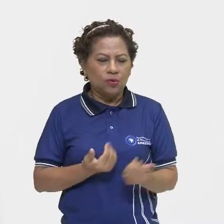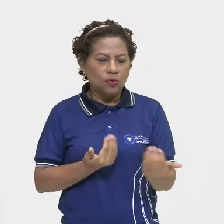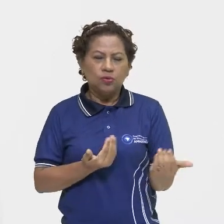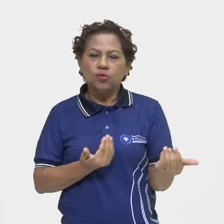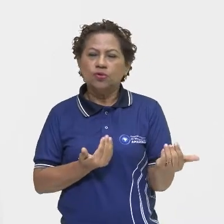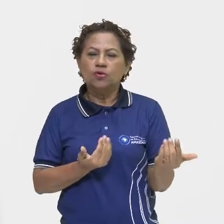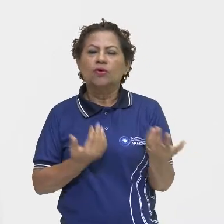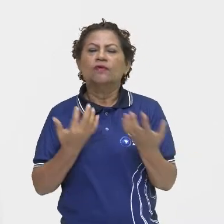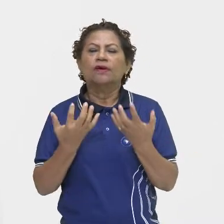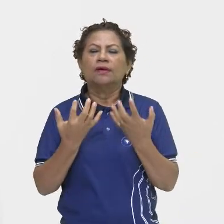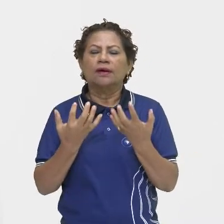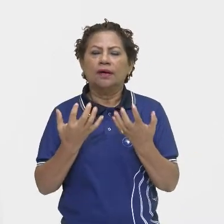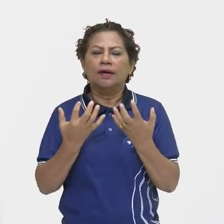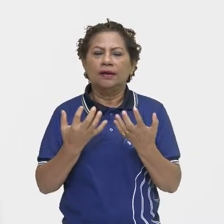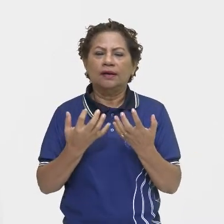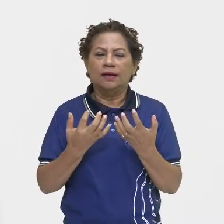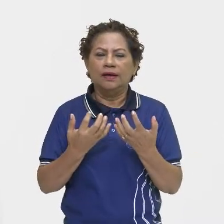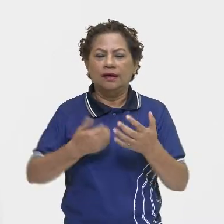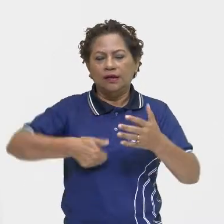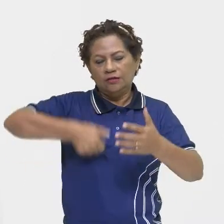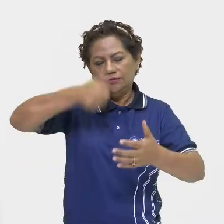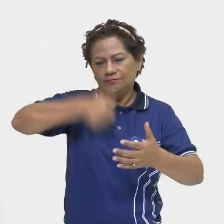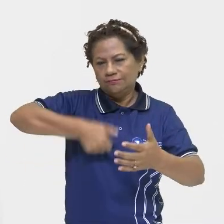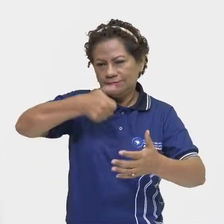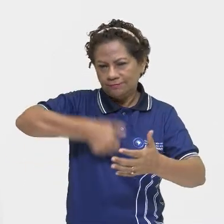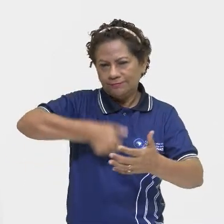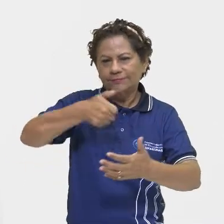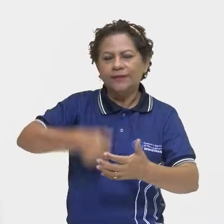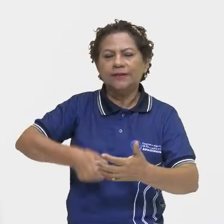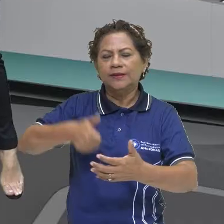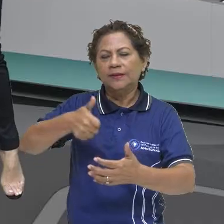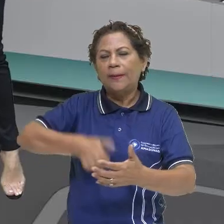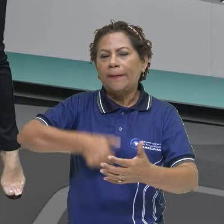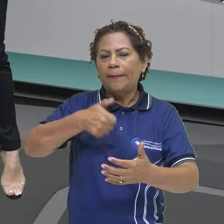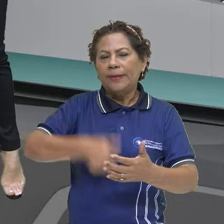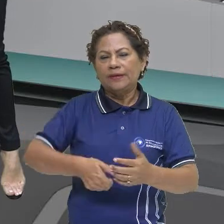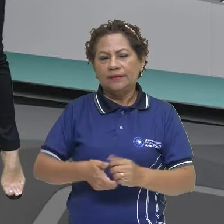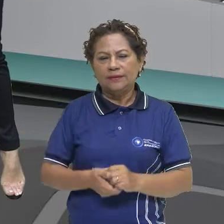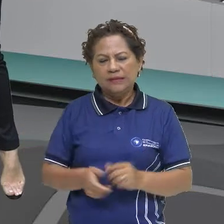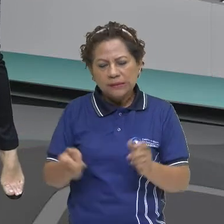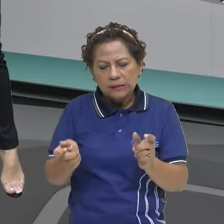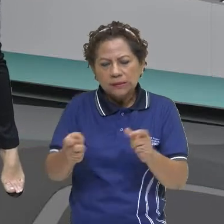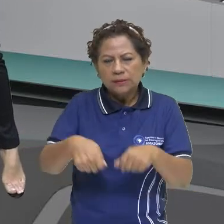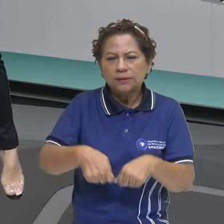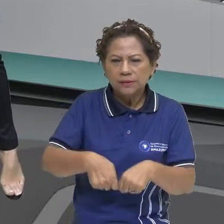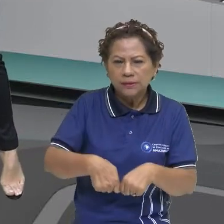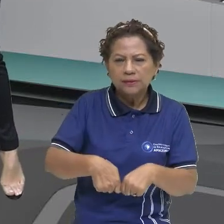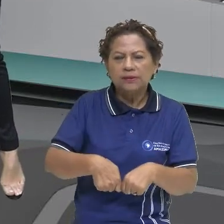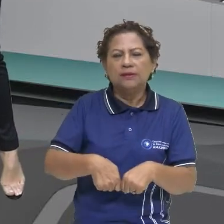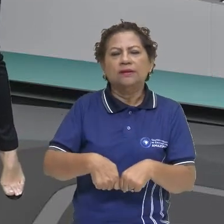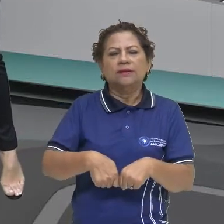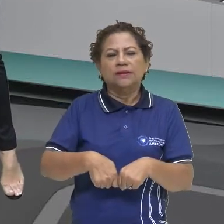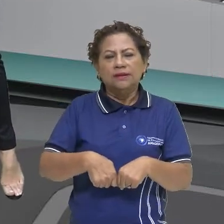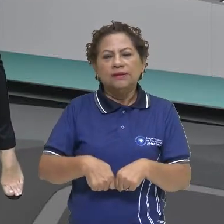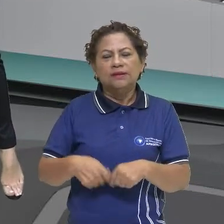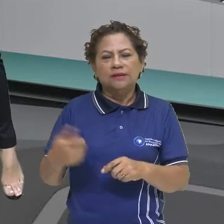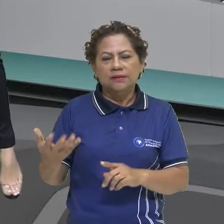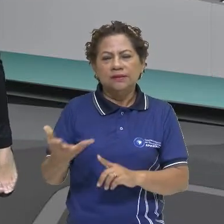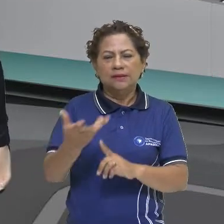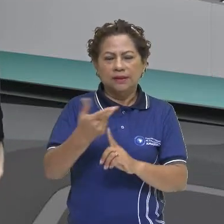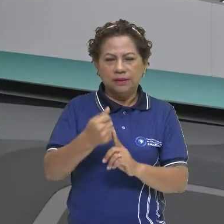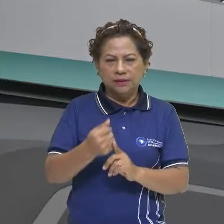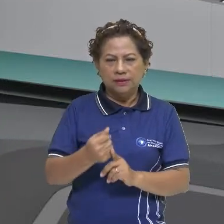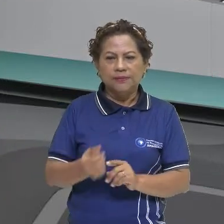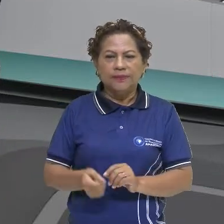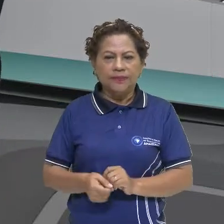justamente porque a gente percebe, né, as possibilidades dessa manifestação artística. A gente tem que